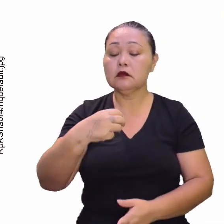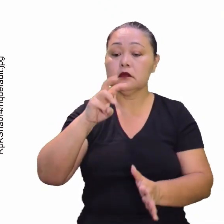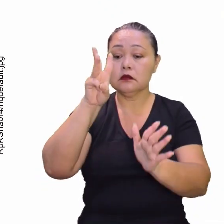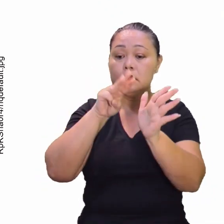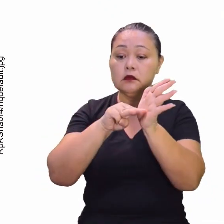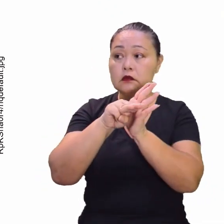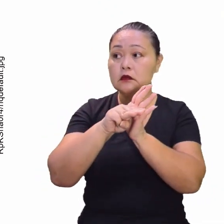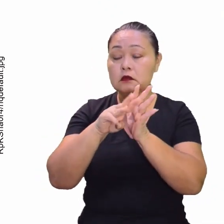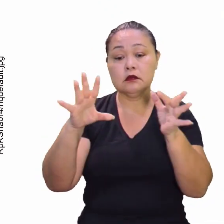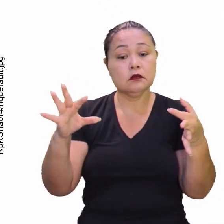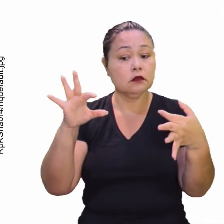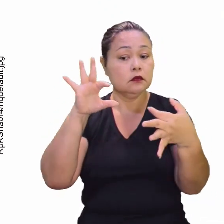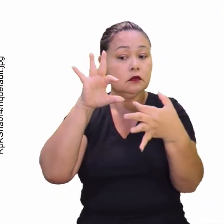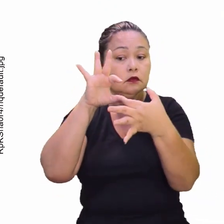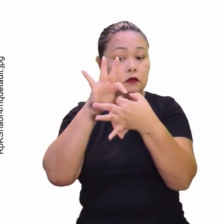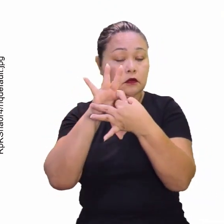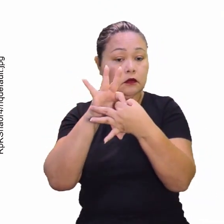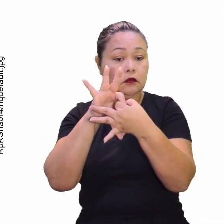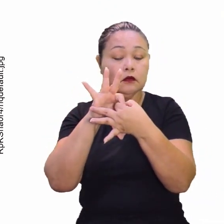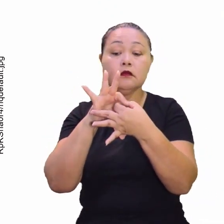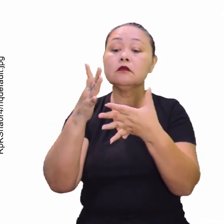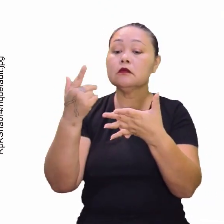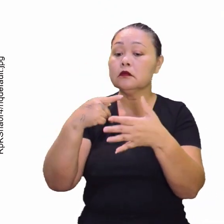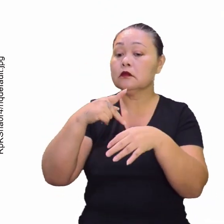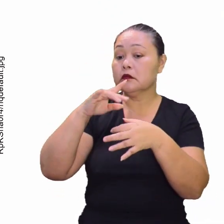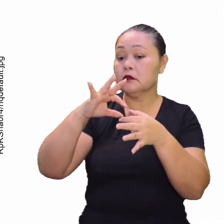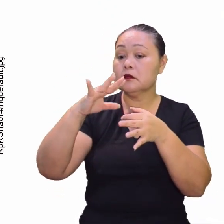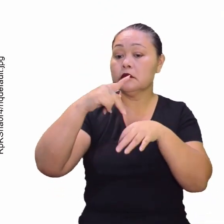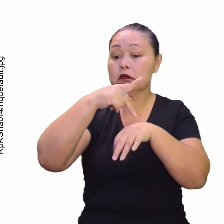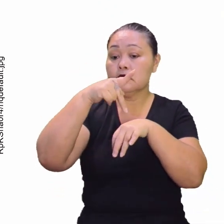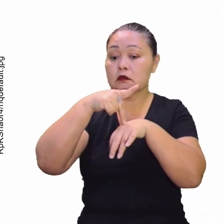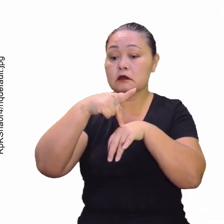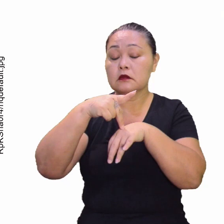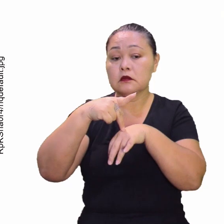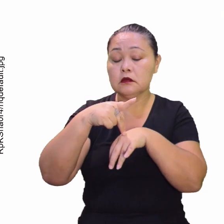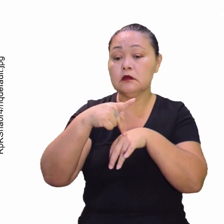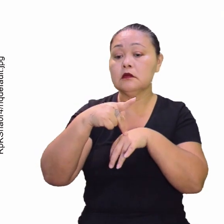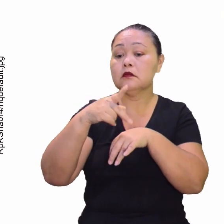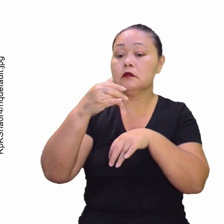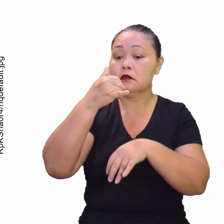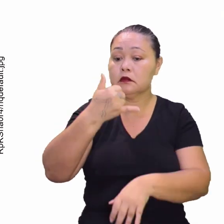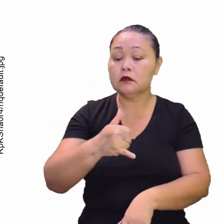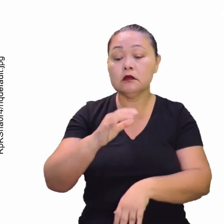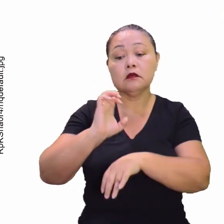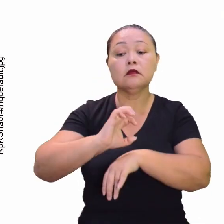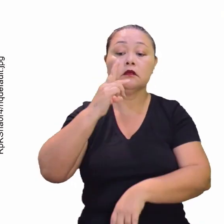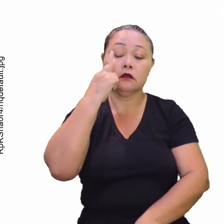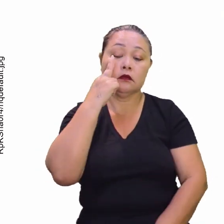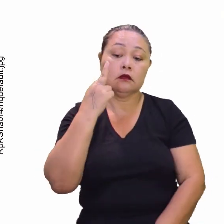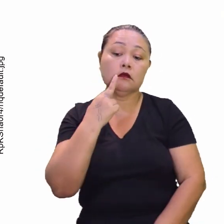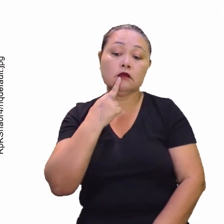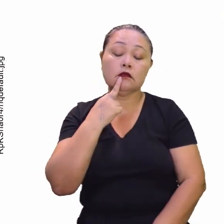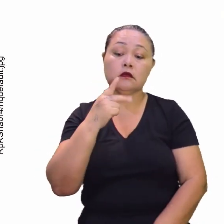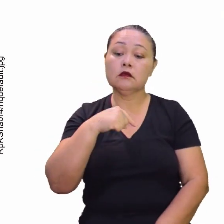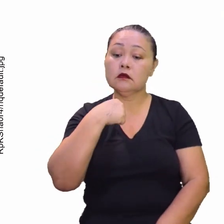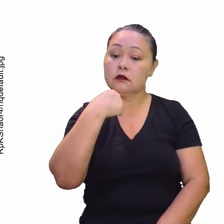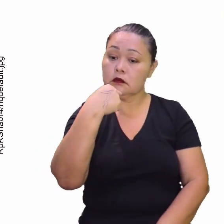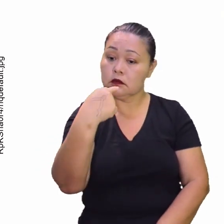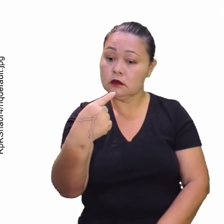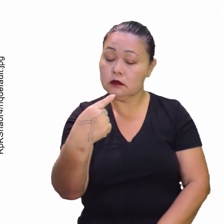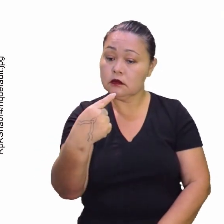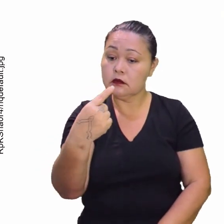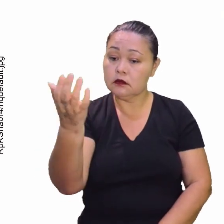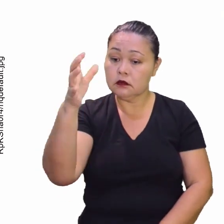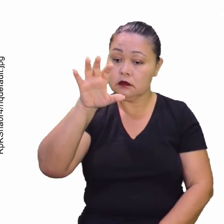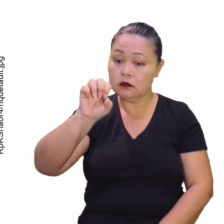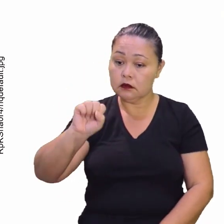Madeira, ele está interligado nacionalmente. Exatamente. Inclusive, a energia de Rondônia sai, inclusive, lá